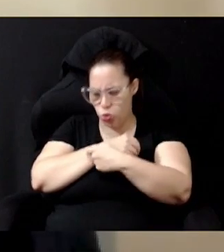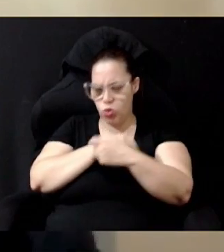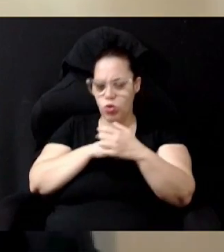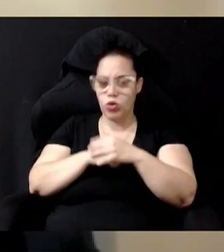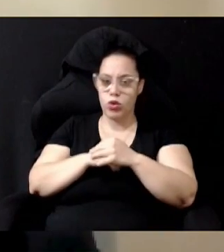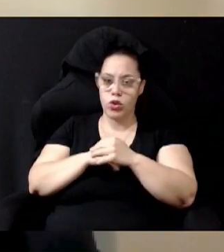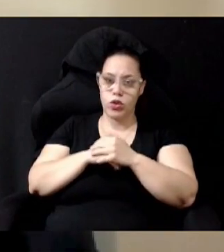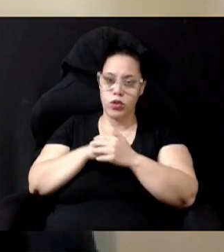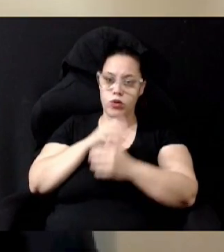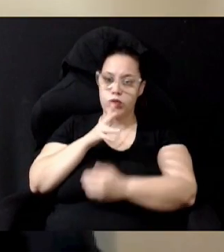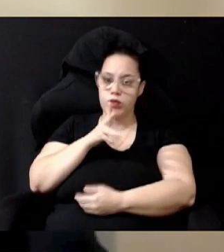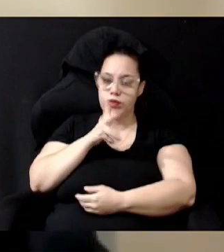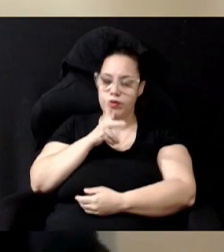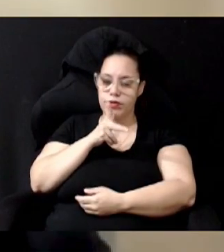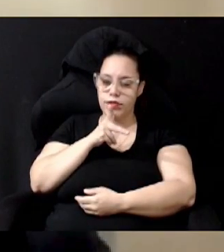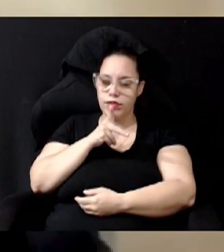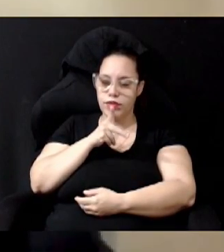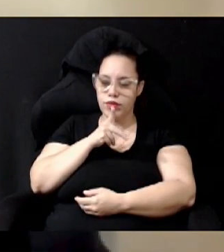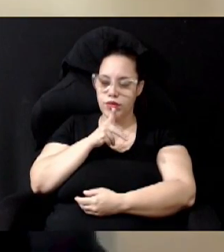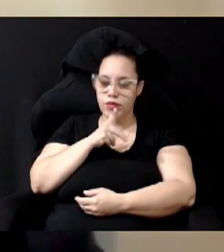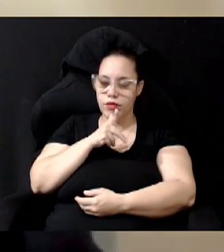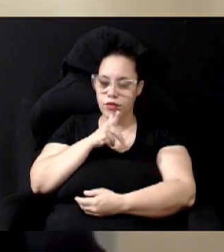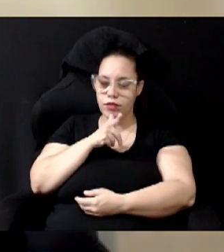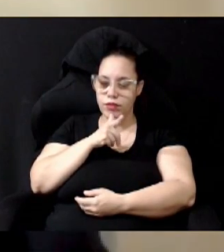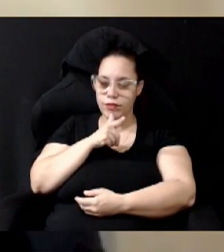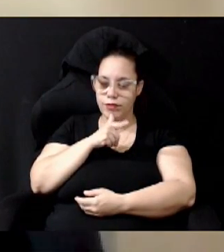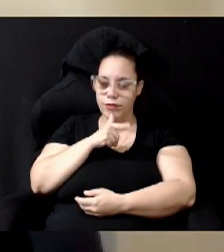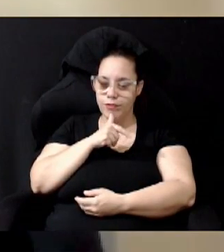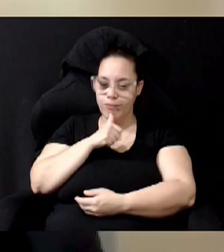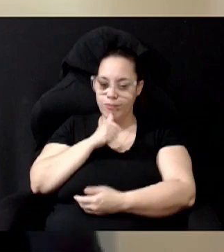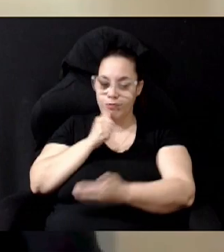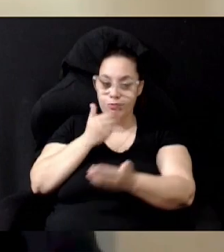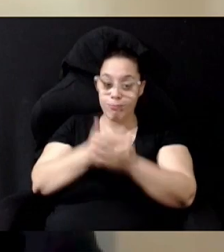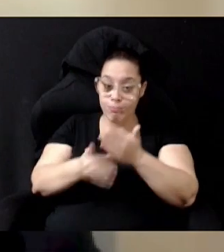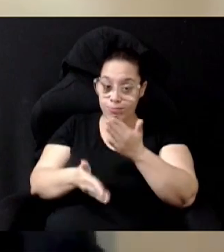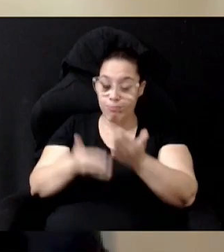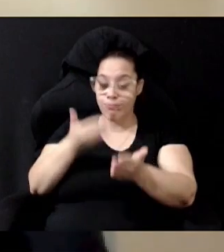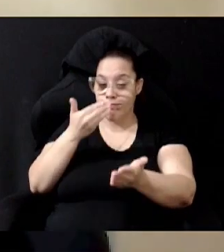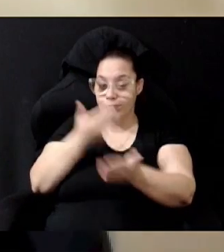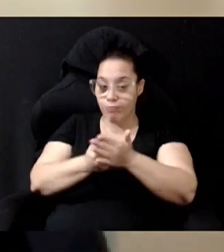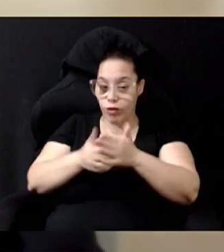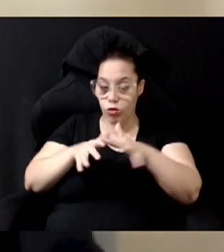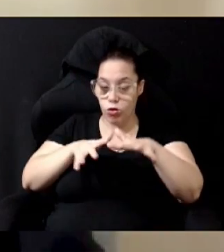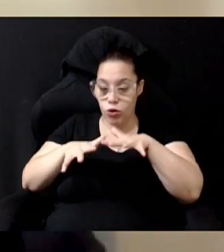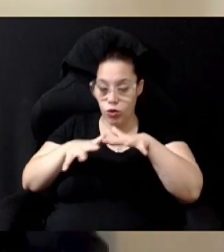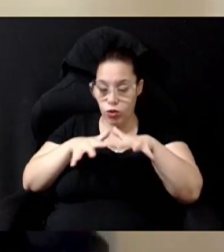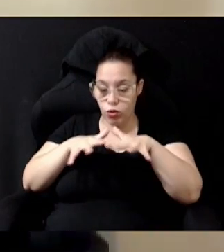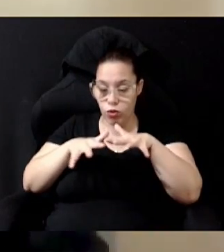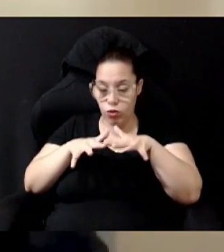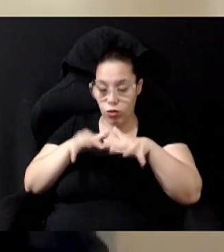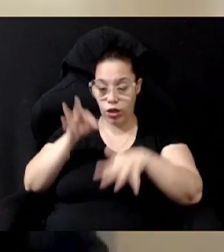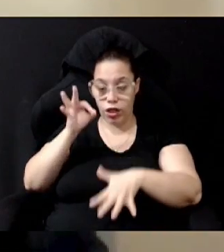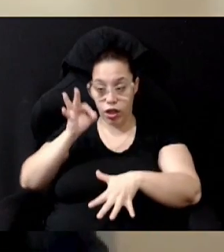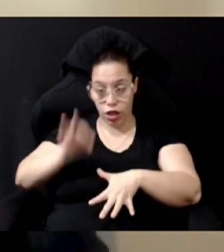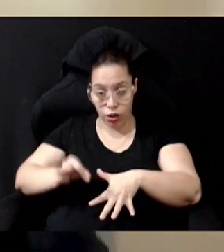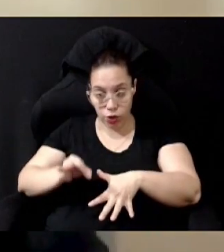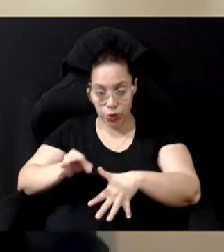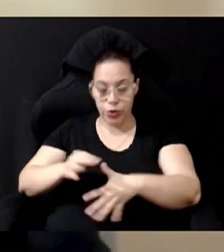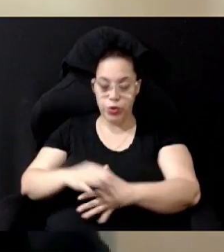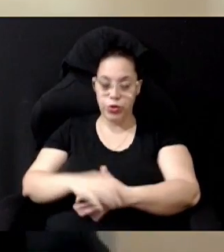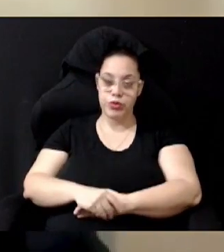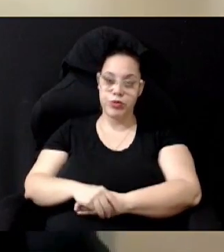dos movimentos, uma perda de performance dos movimentos, uma perda